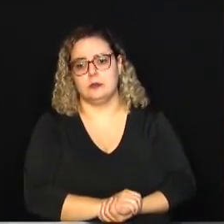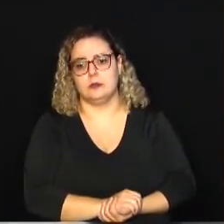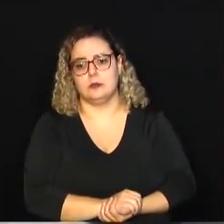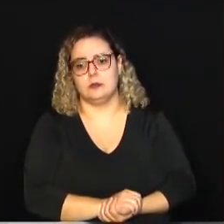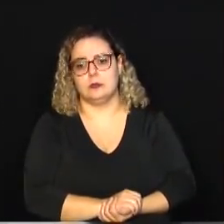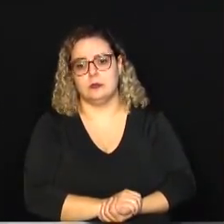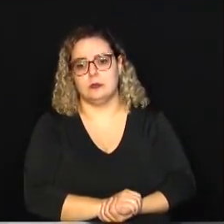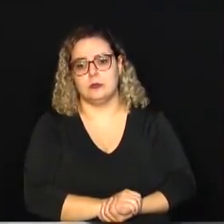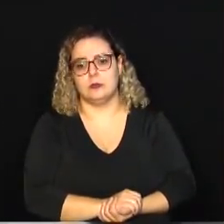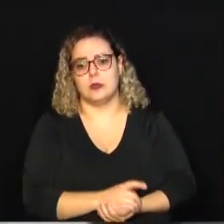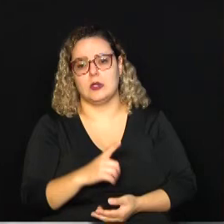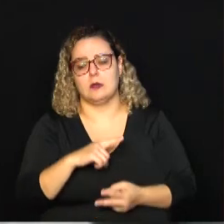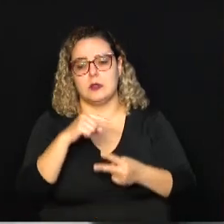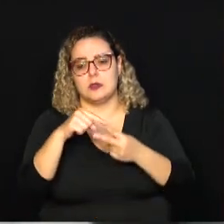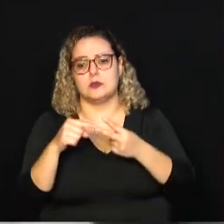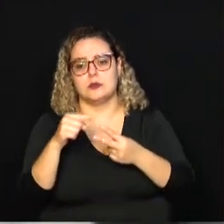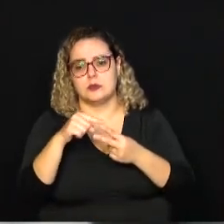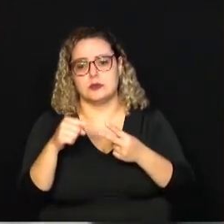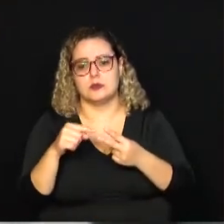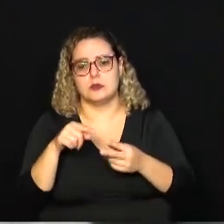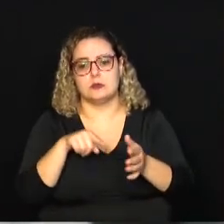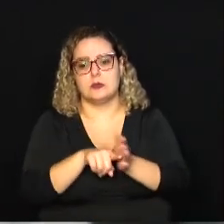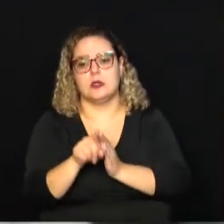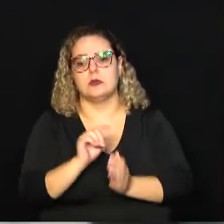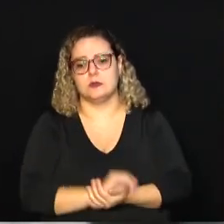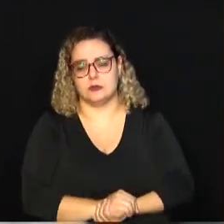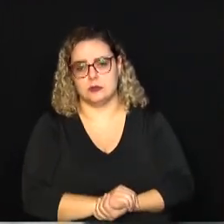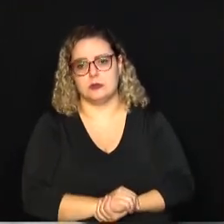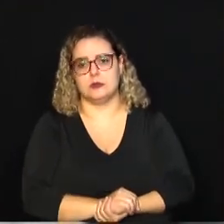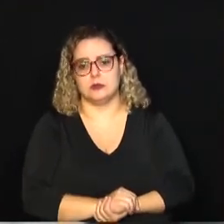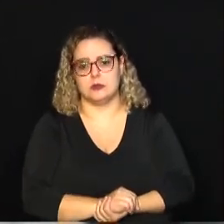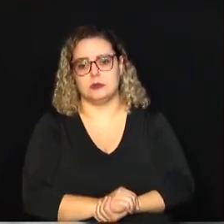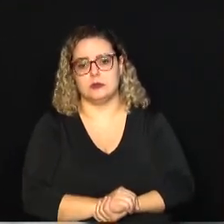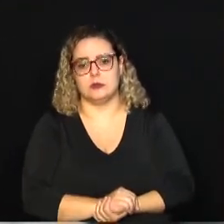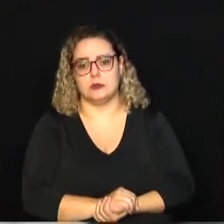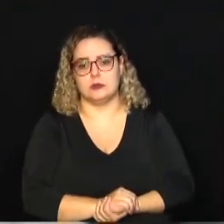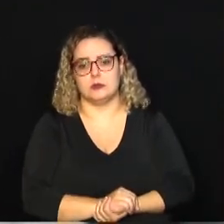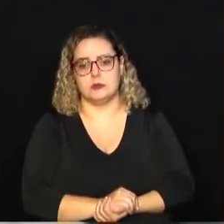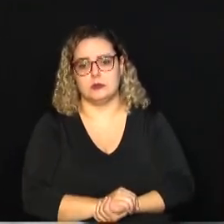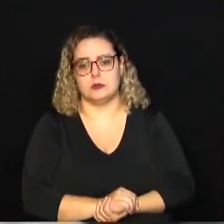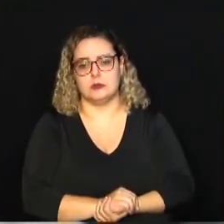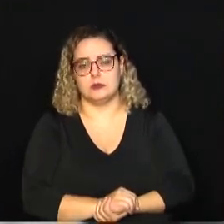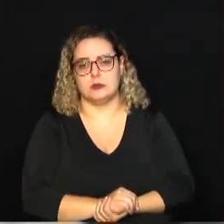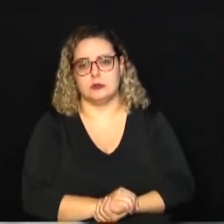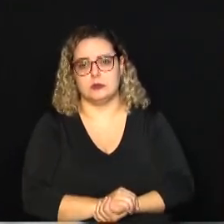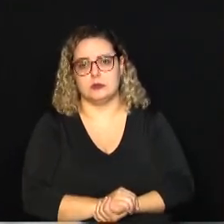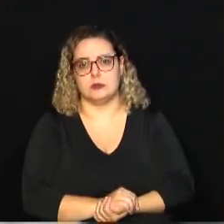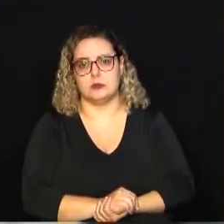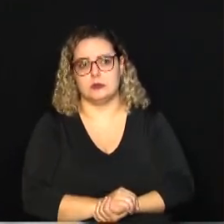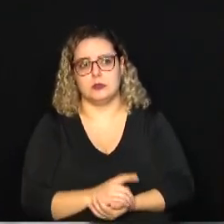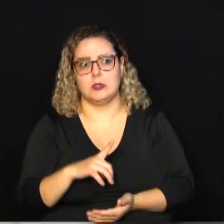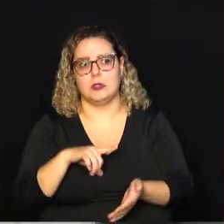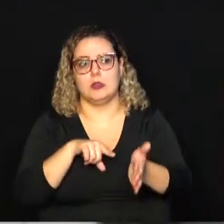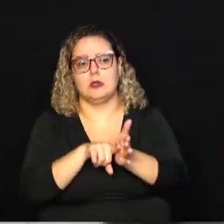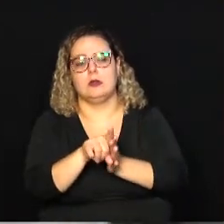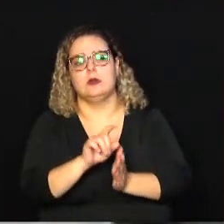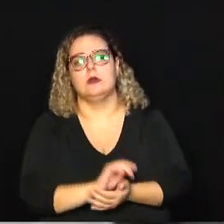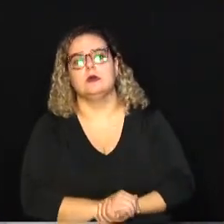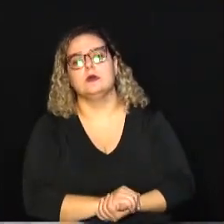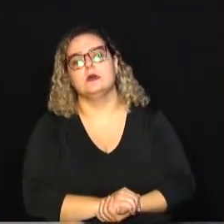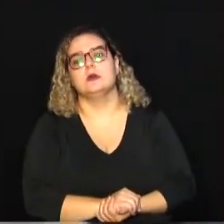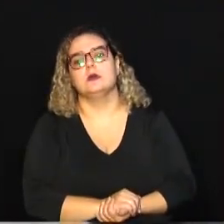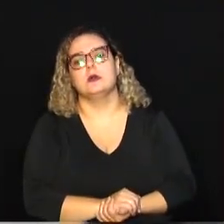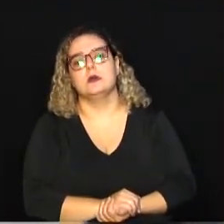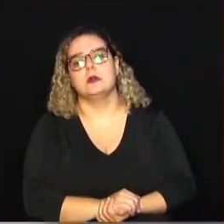E tem mais duas. Bom, eu vou... E tem a pergunta do... Tem uma pergunta